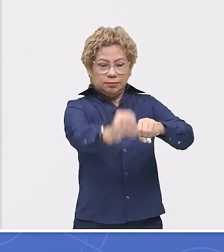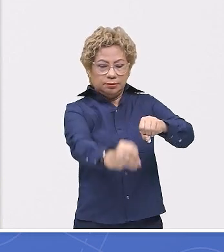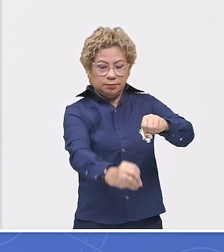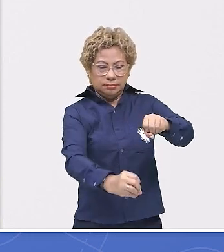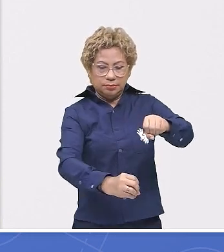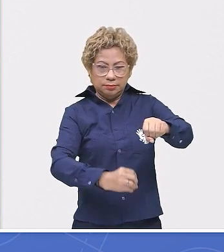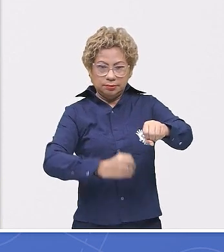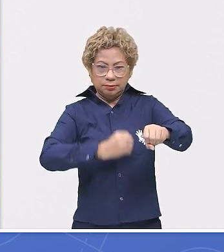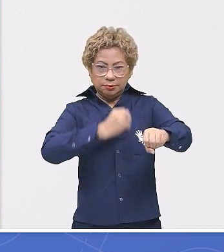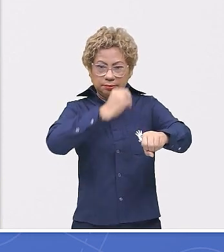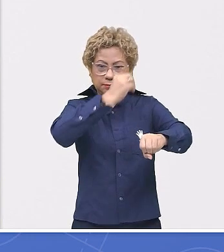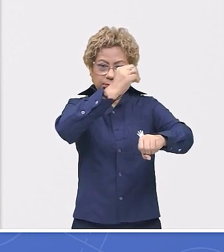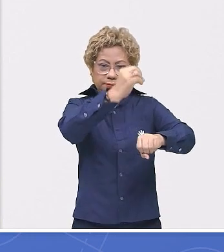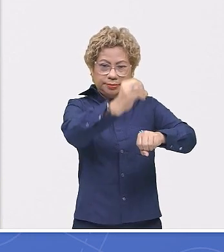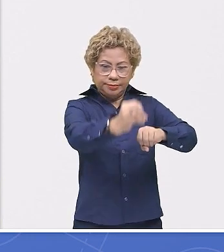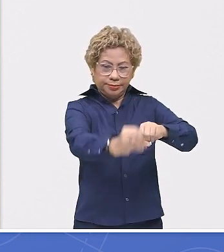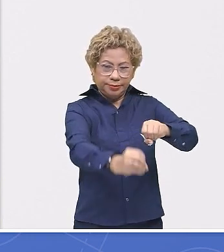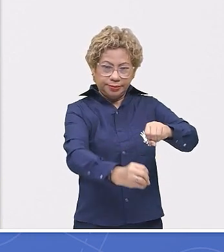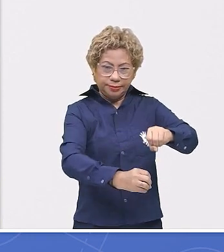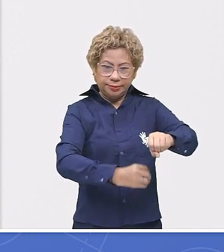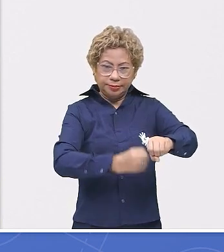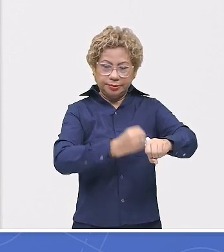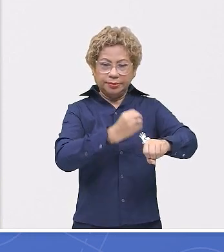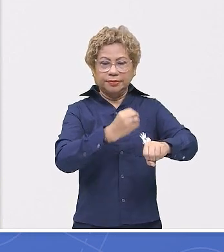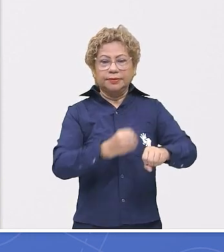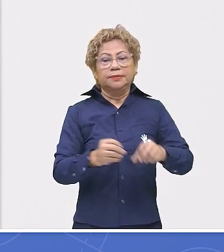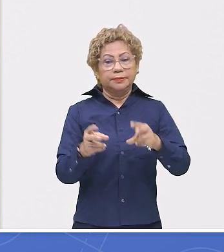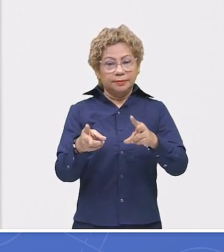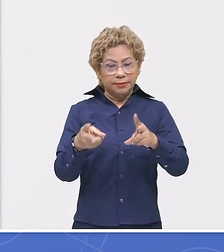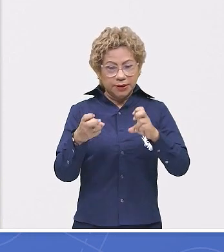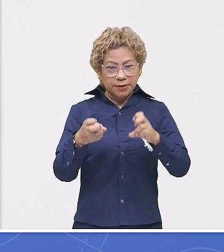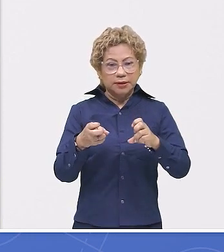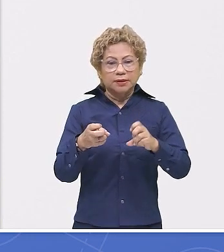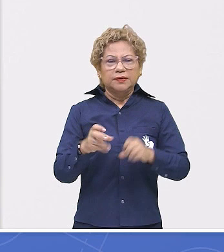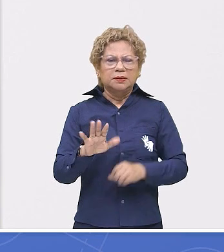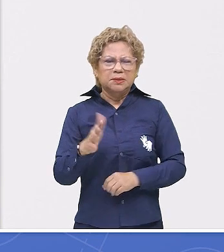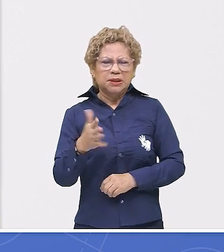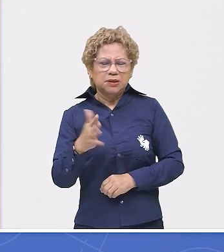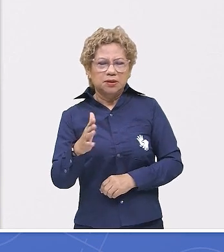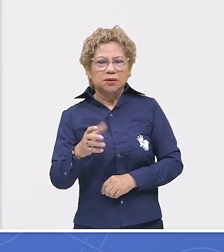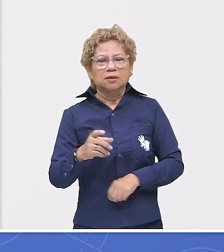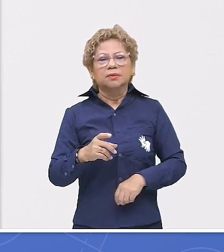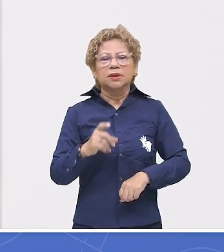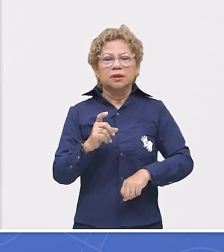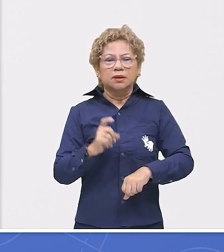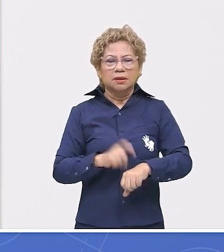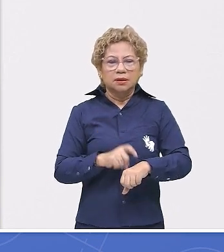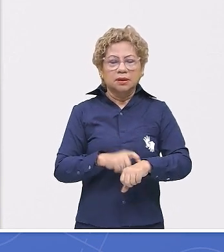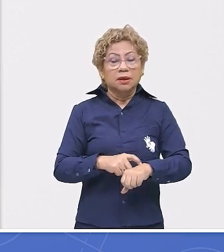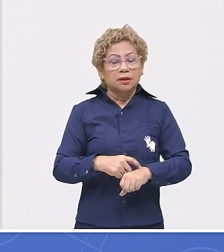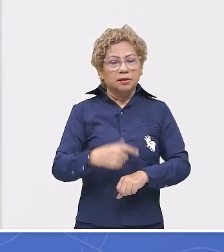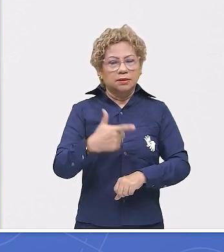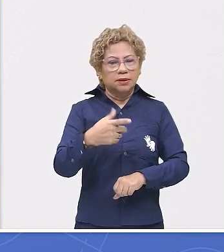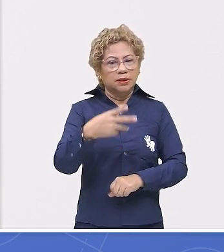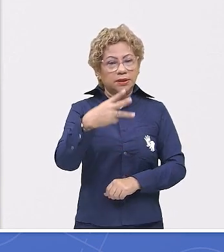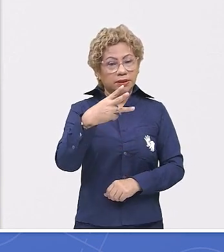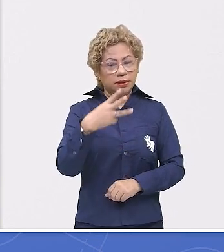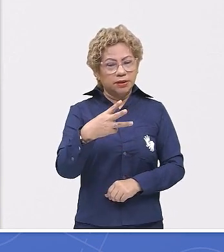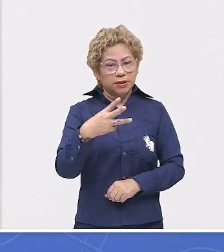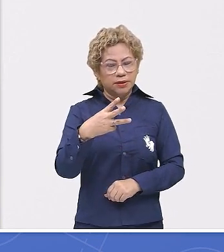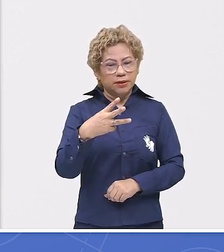vamos ter um movimento de rotação, certo? Que vai durar aqui 23 horas, 56 minutos e